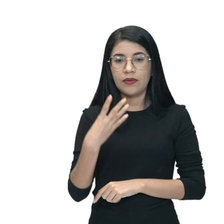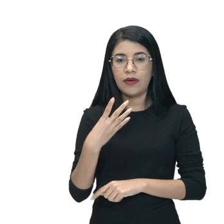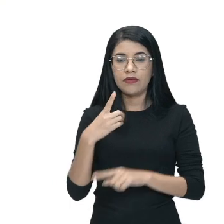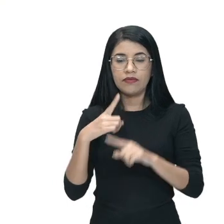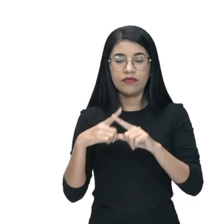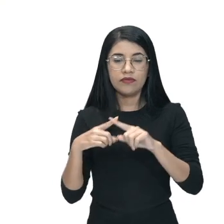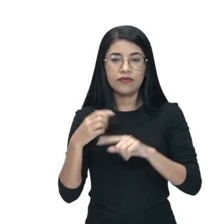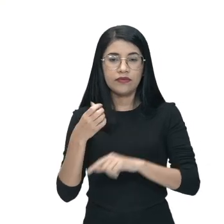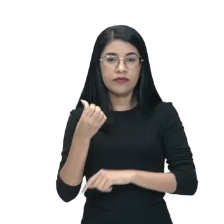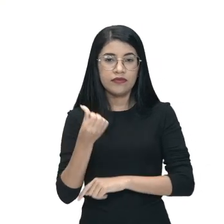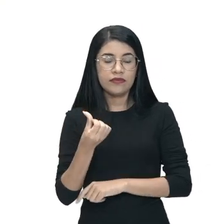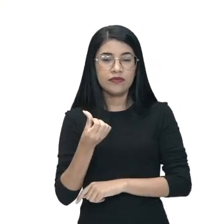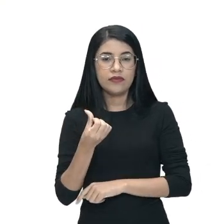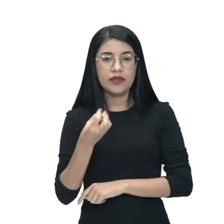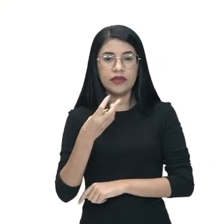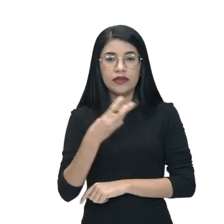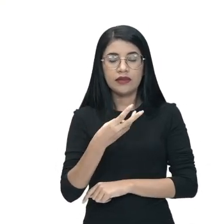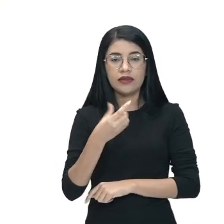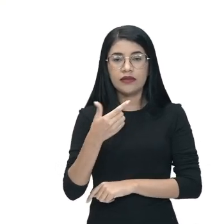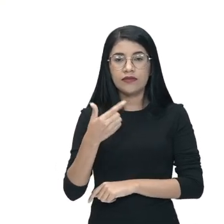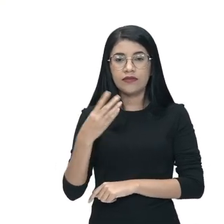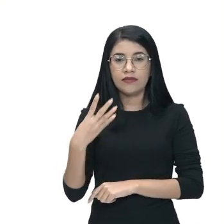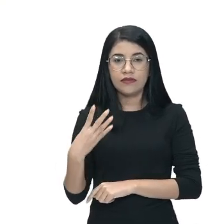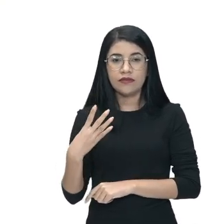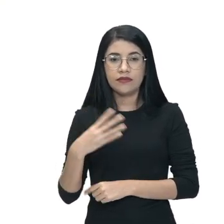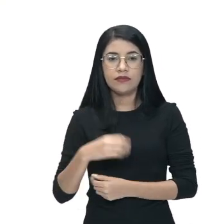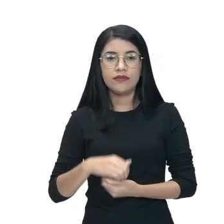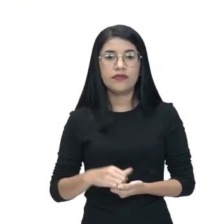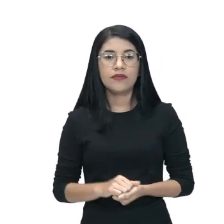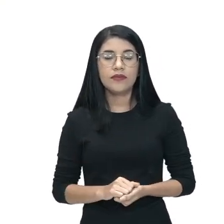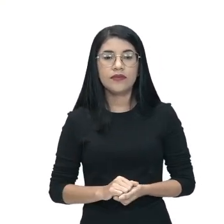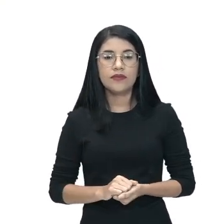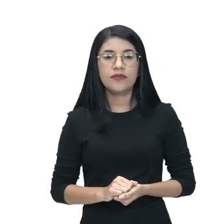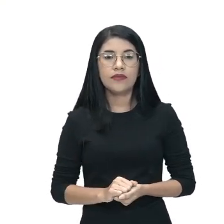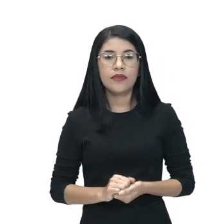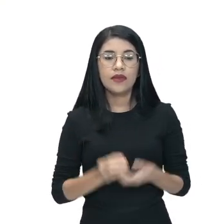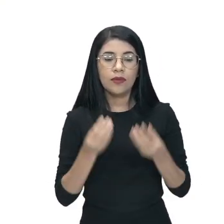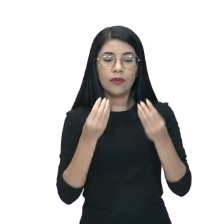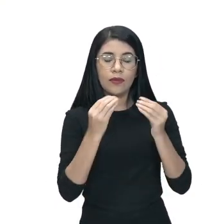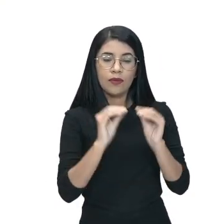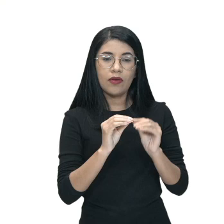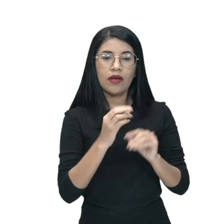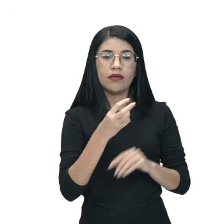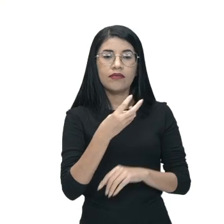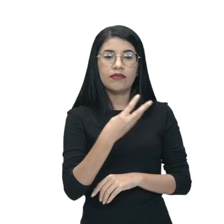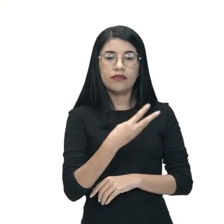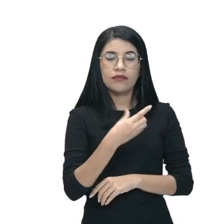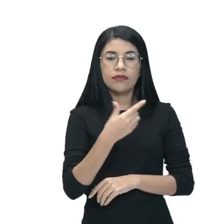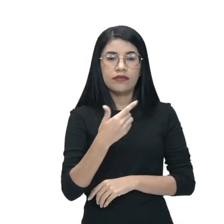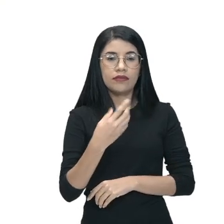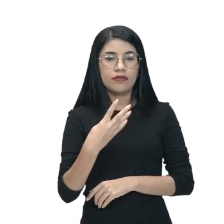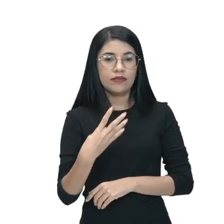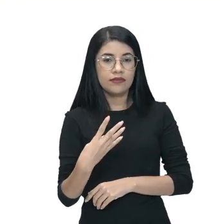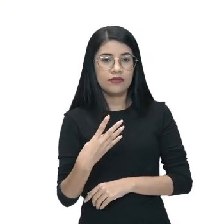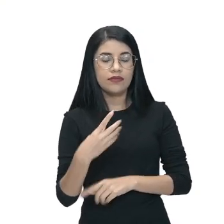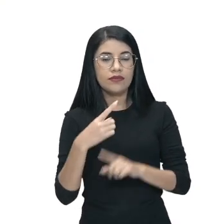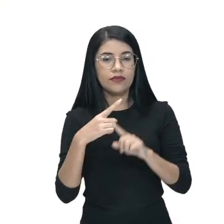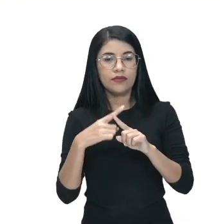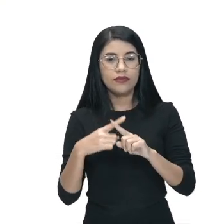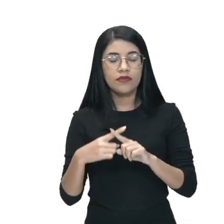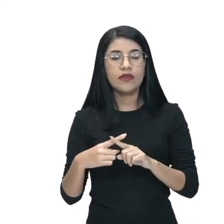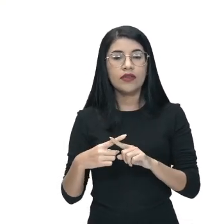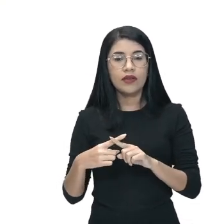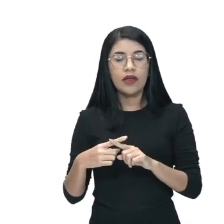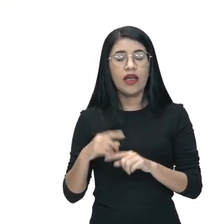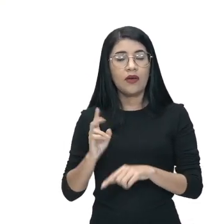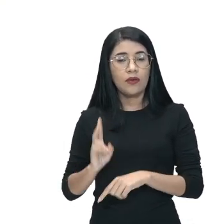6, 324. Então, eu coloco aqui 324,